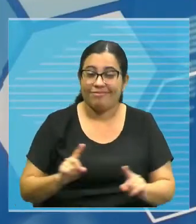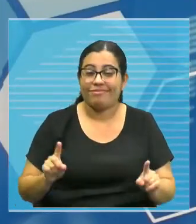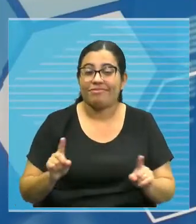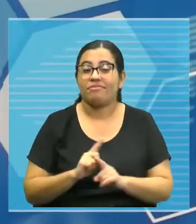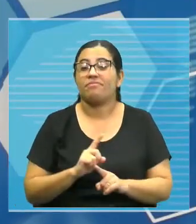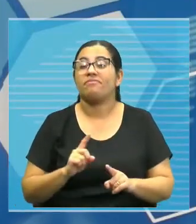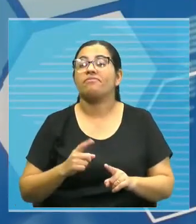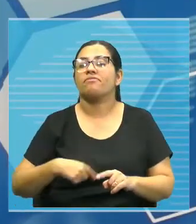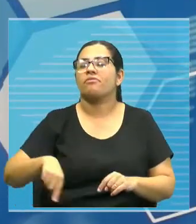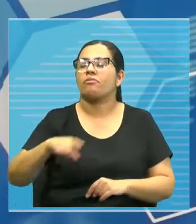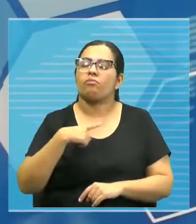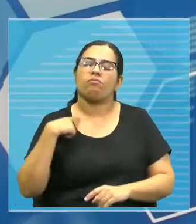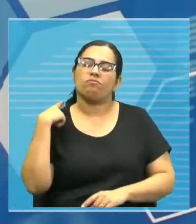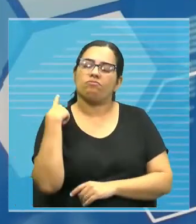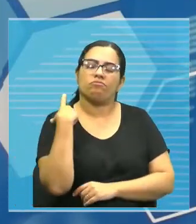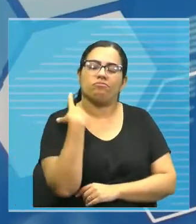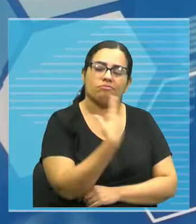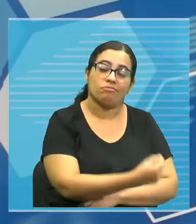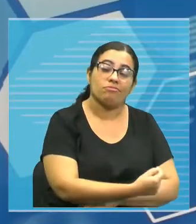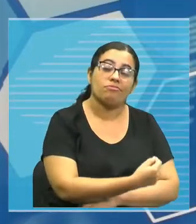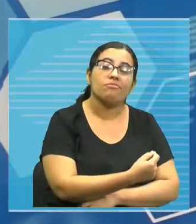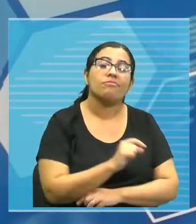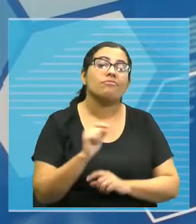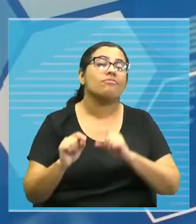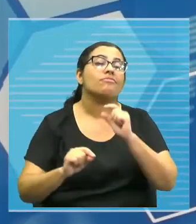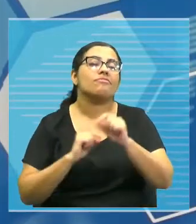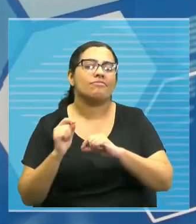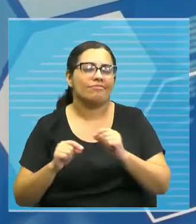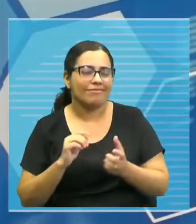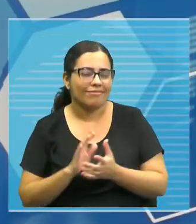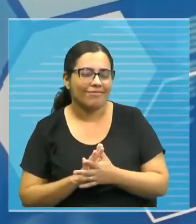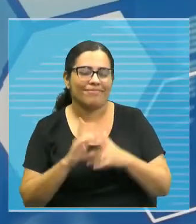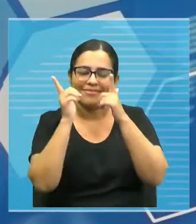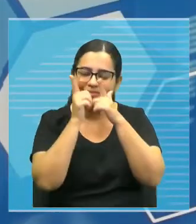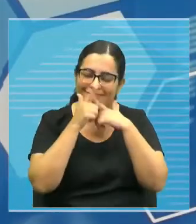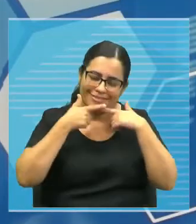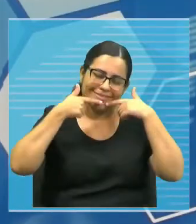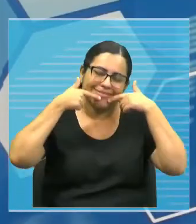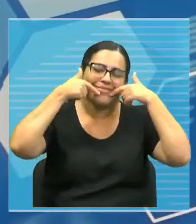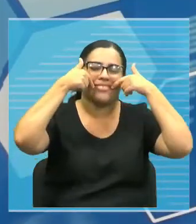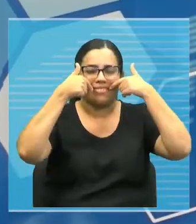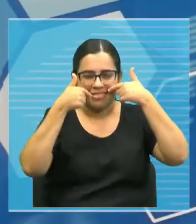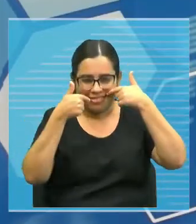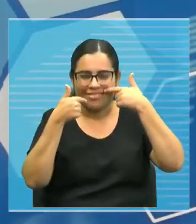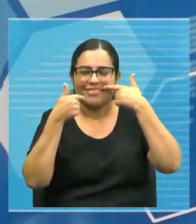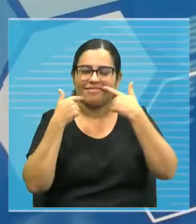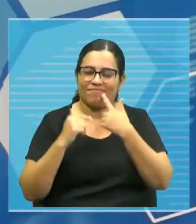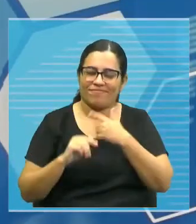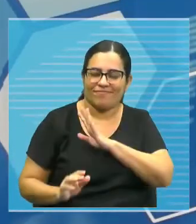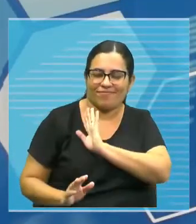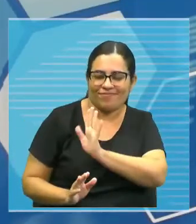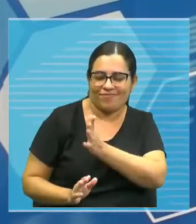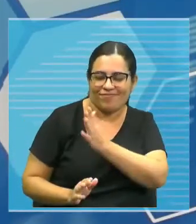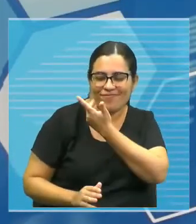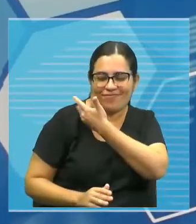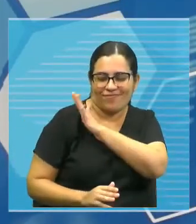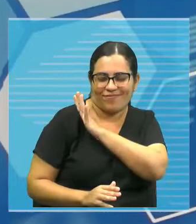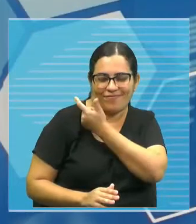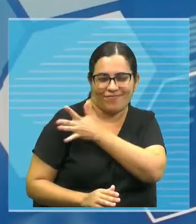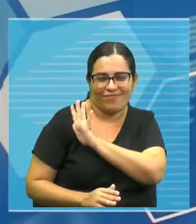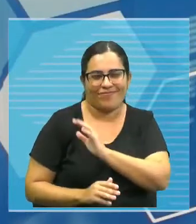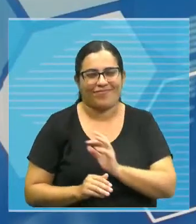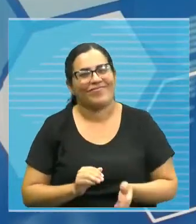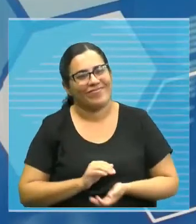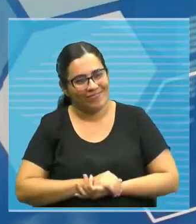de partir, vou tentar sorrir na despedida. Rapaz, essa